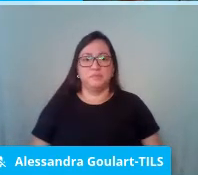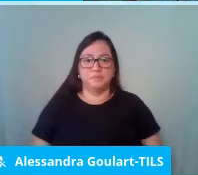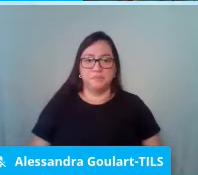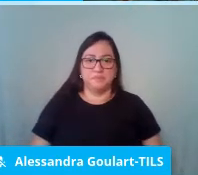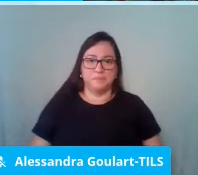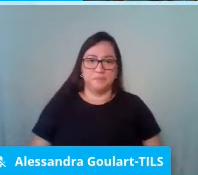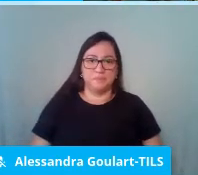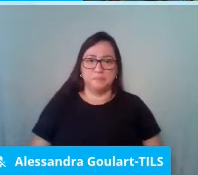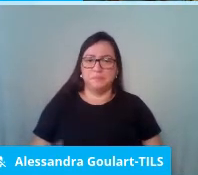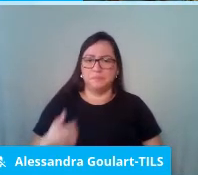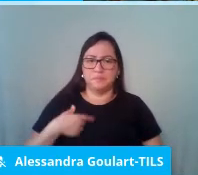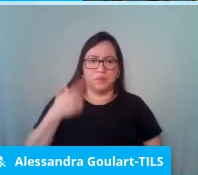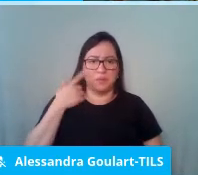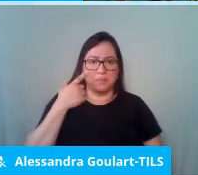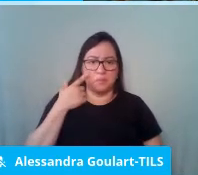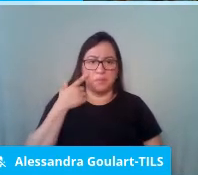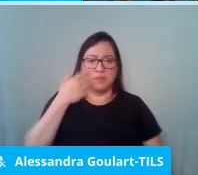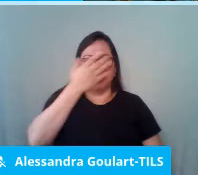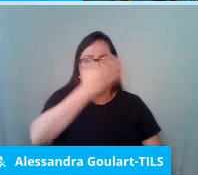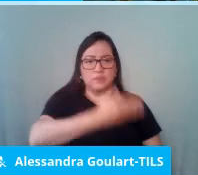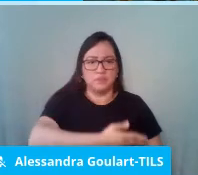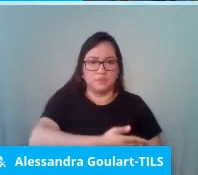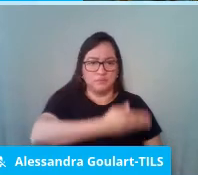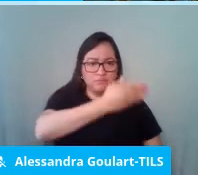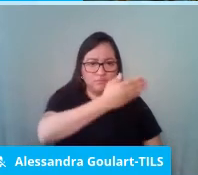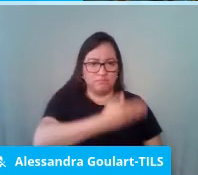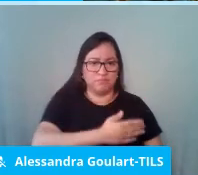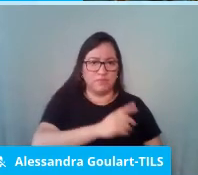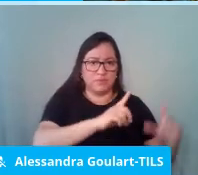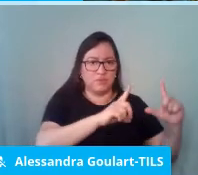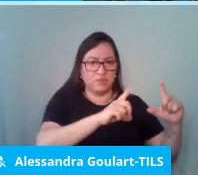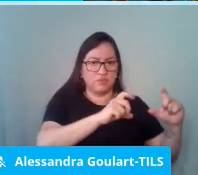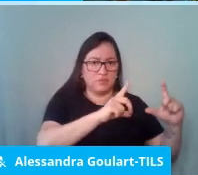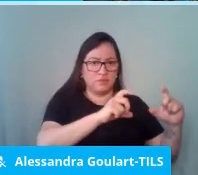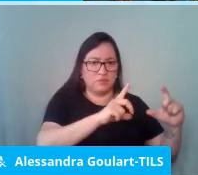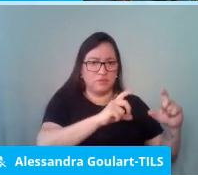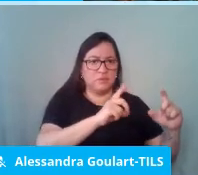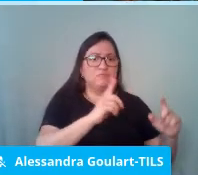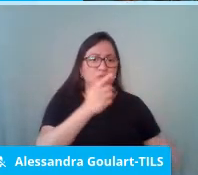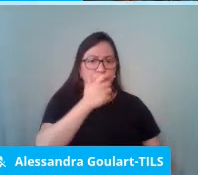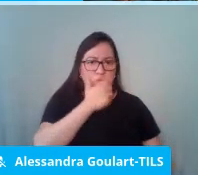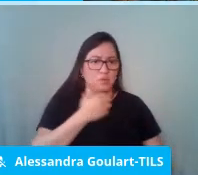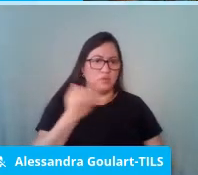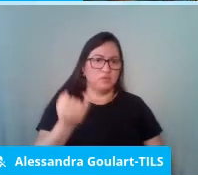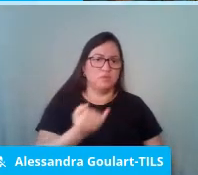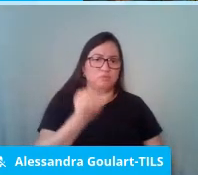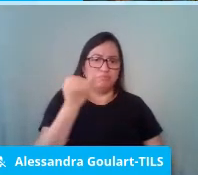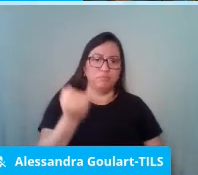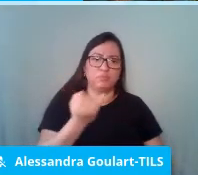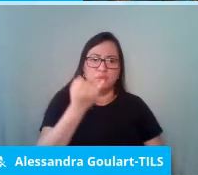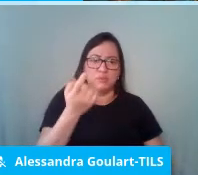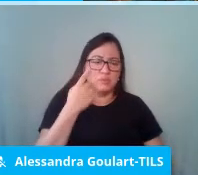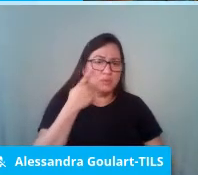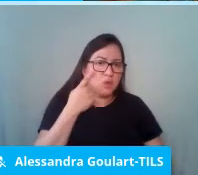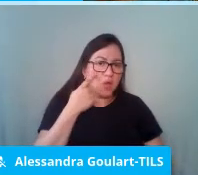Eu trouxe essa imagem, gente, assim, porque eu penso que ela é bem significativa, né? A gente acaba olhando muito, quando a gente fala